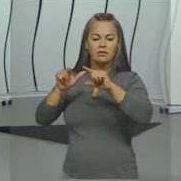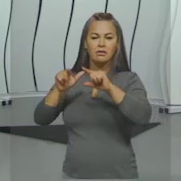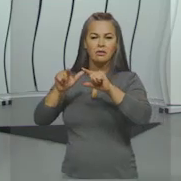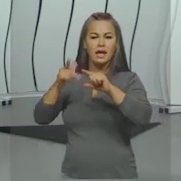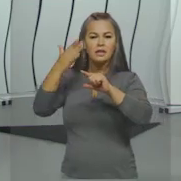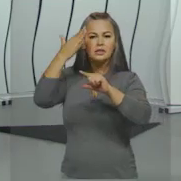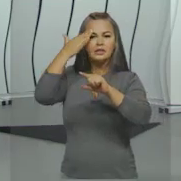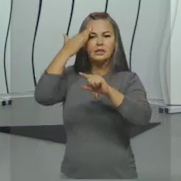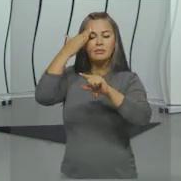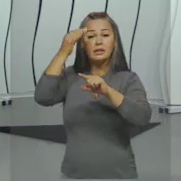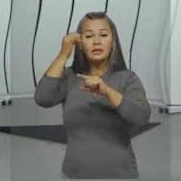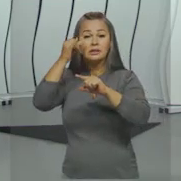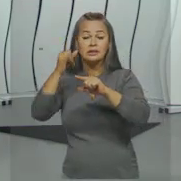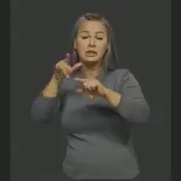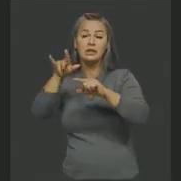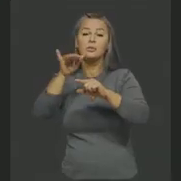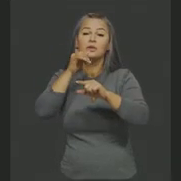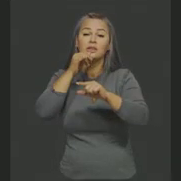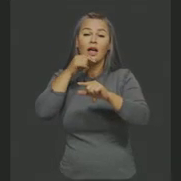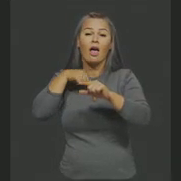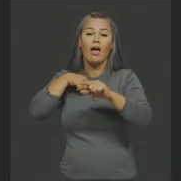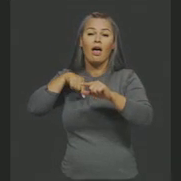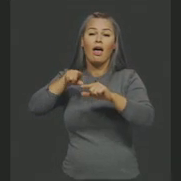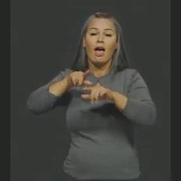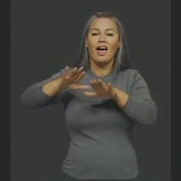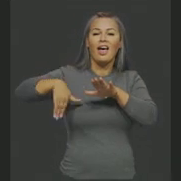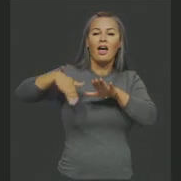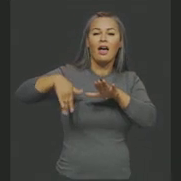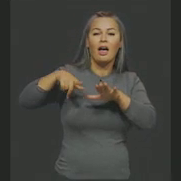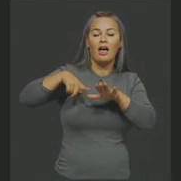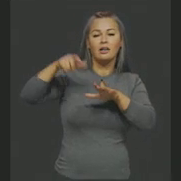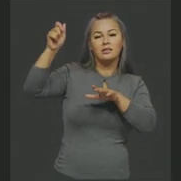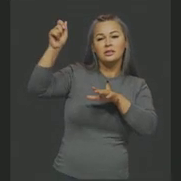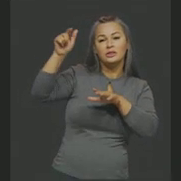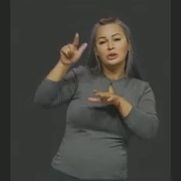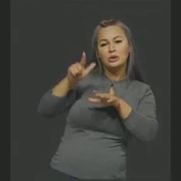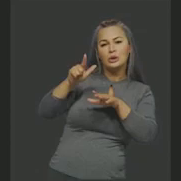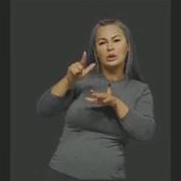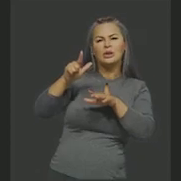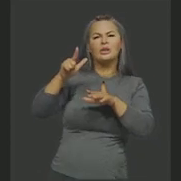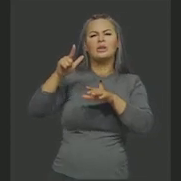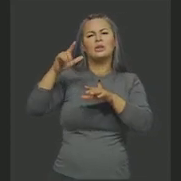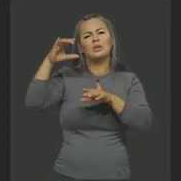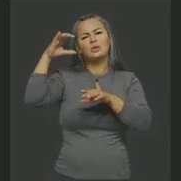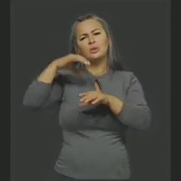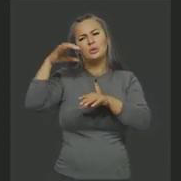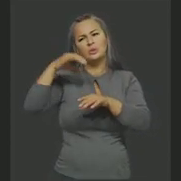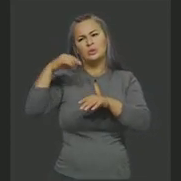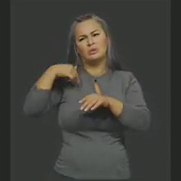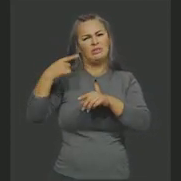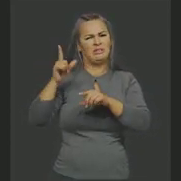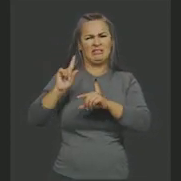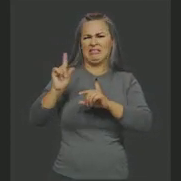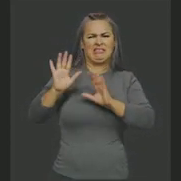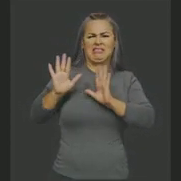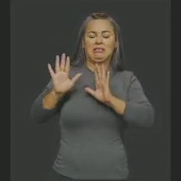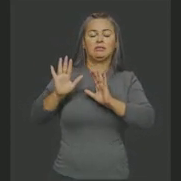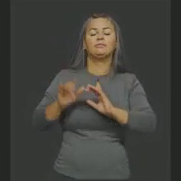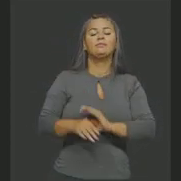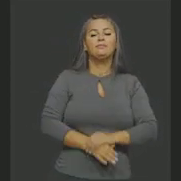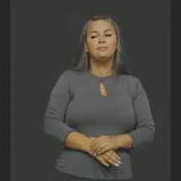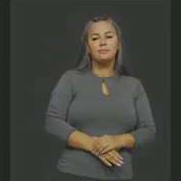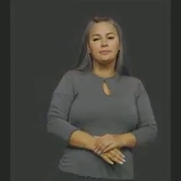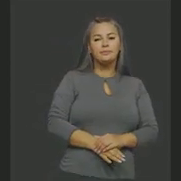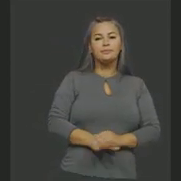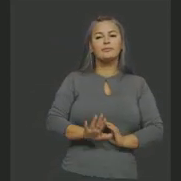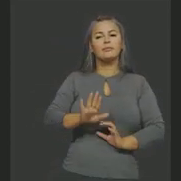a comunicação, aviação e navegação. Bom, a aviação e navegação também está ligado à